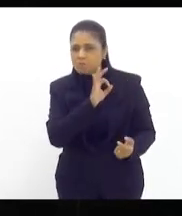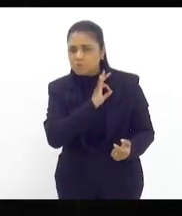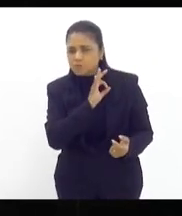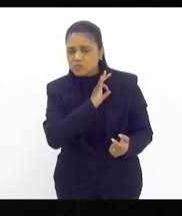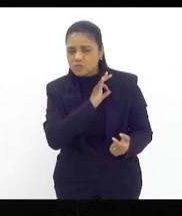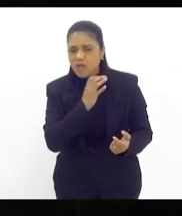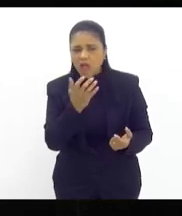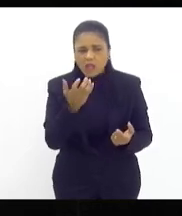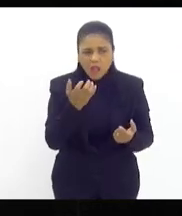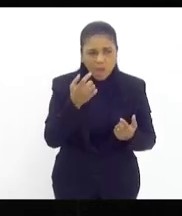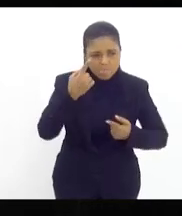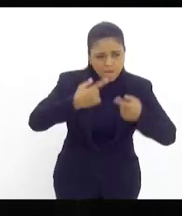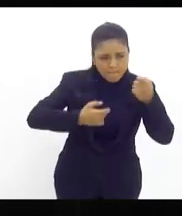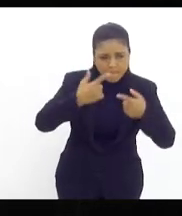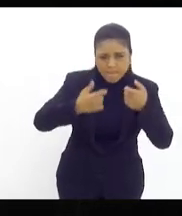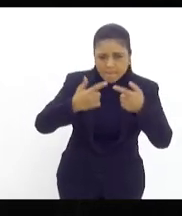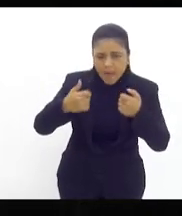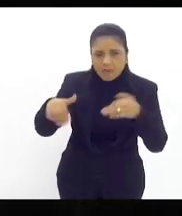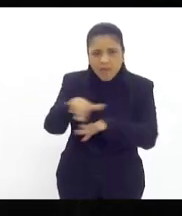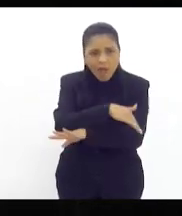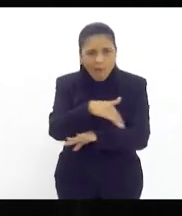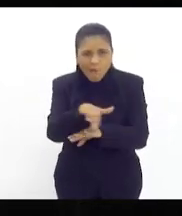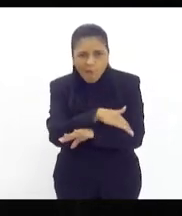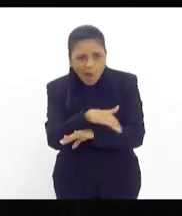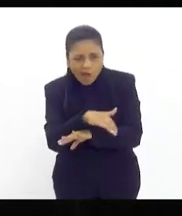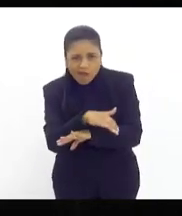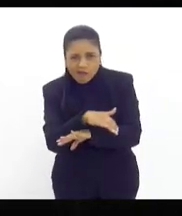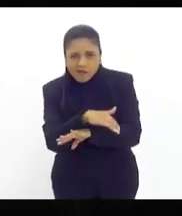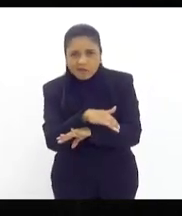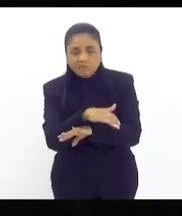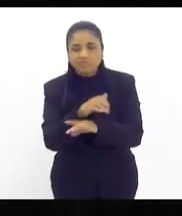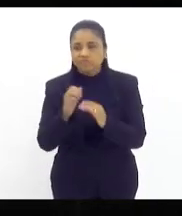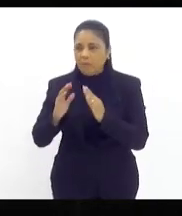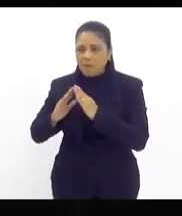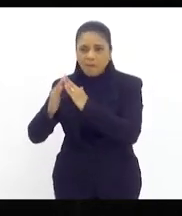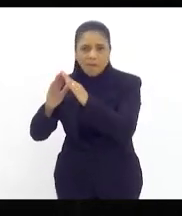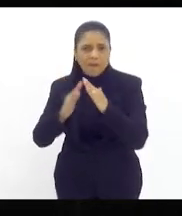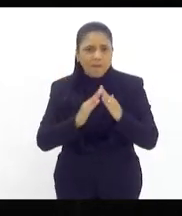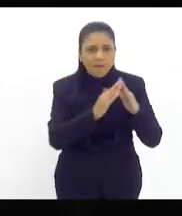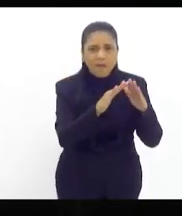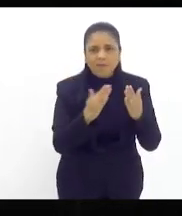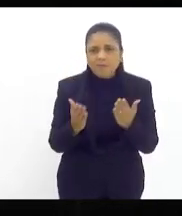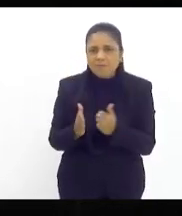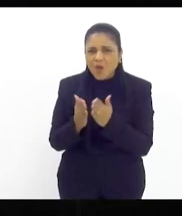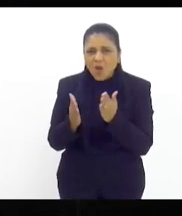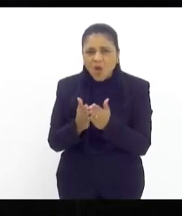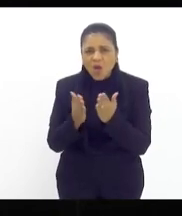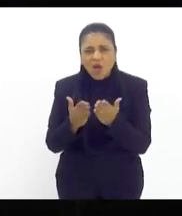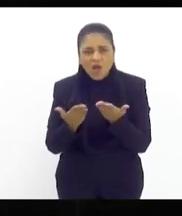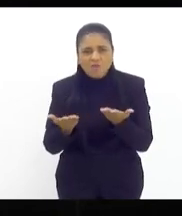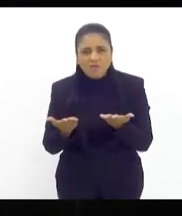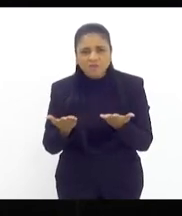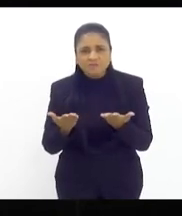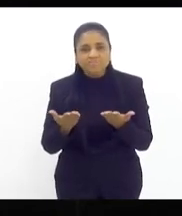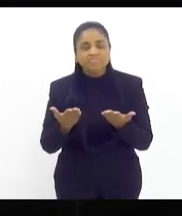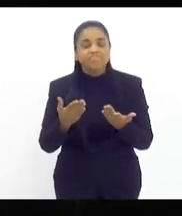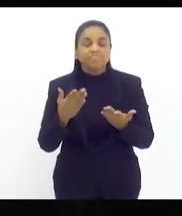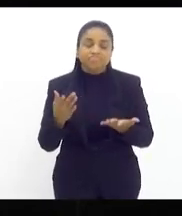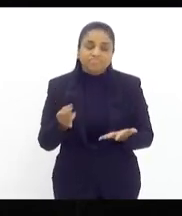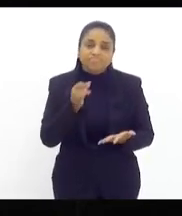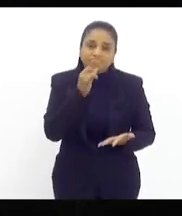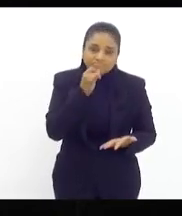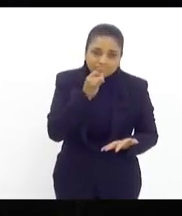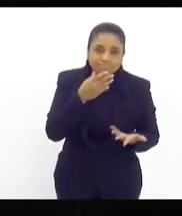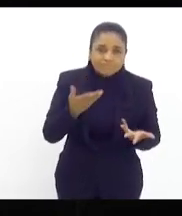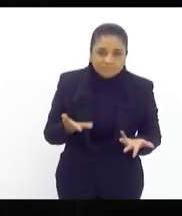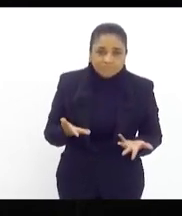bang bang no meio da rua sobretudo nas comunidades empobrecidas porque infelizmente a